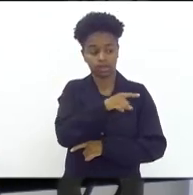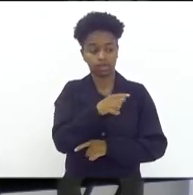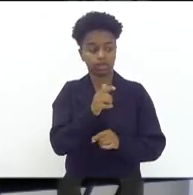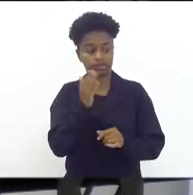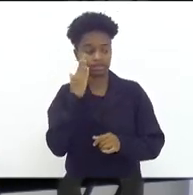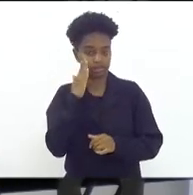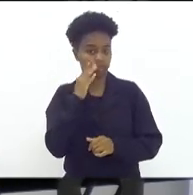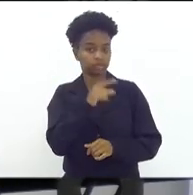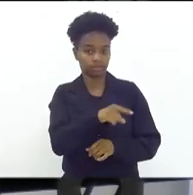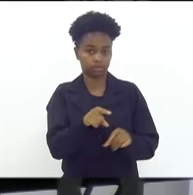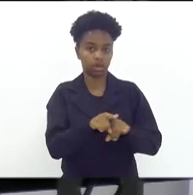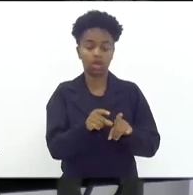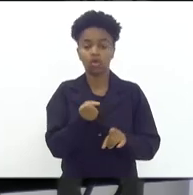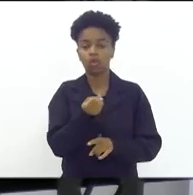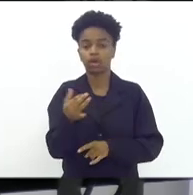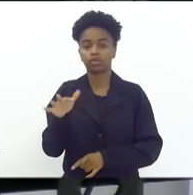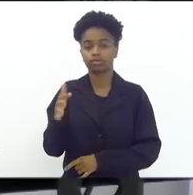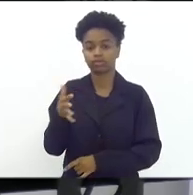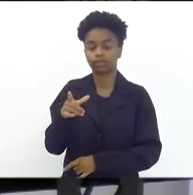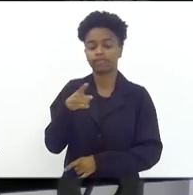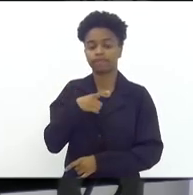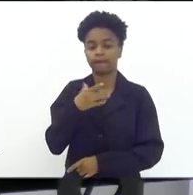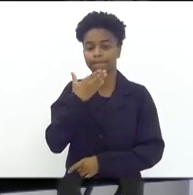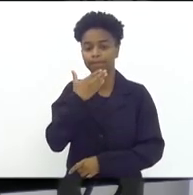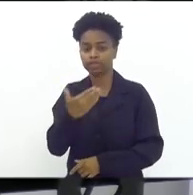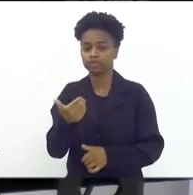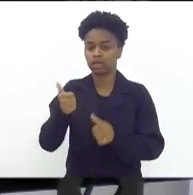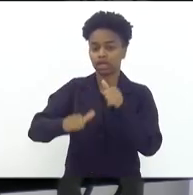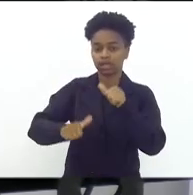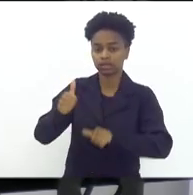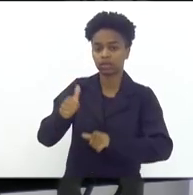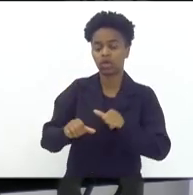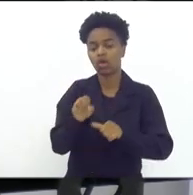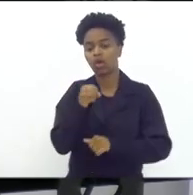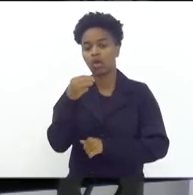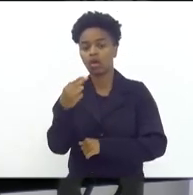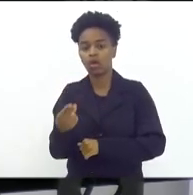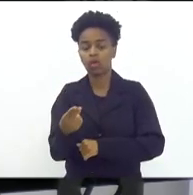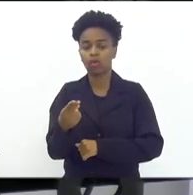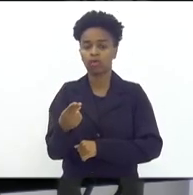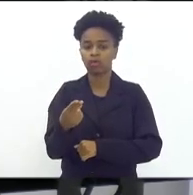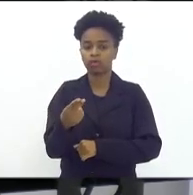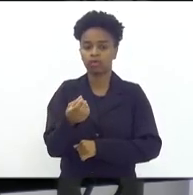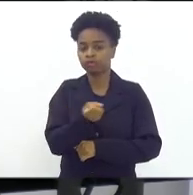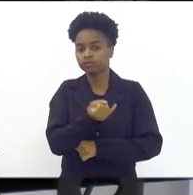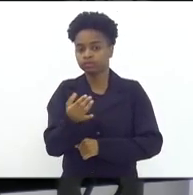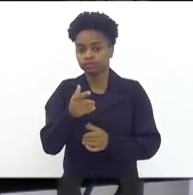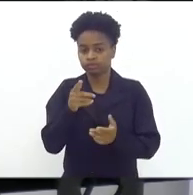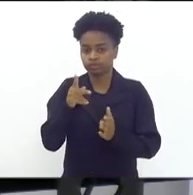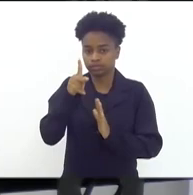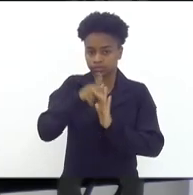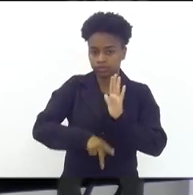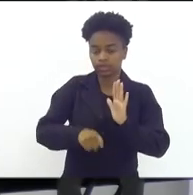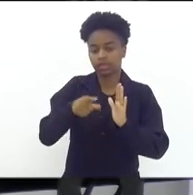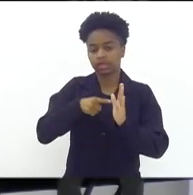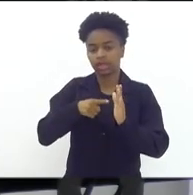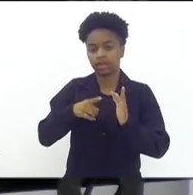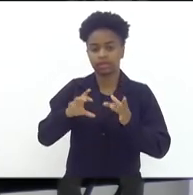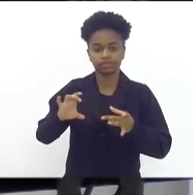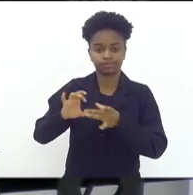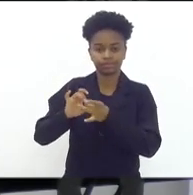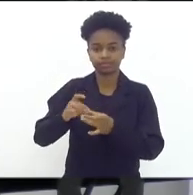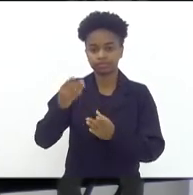comissão comigo sabe quantos em média tem pedido de vista de algum parlamentar ou o projeto tem alguma questão processual